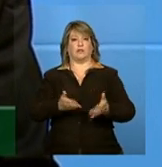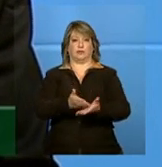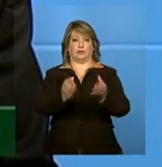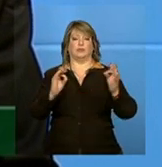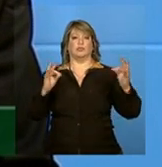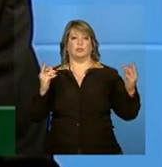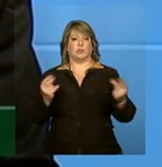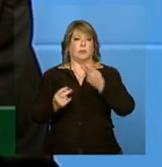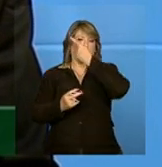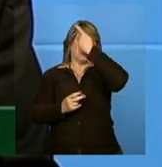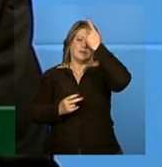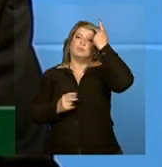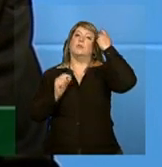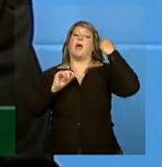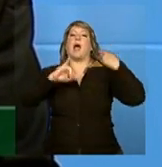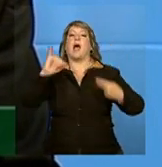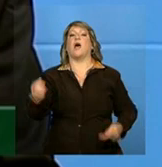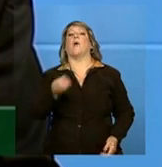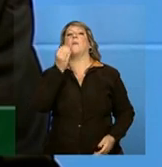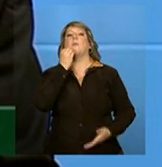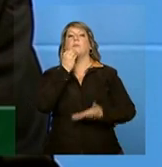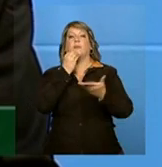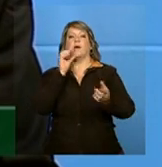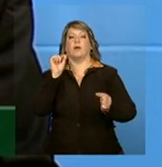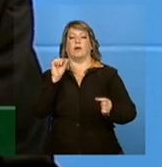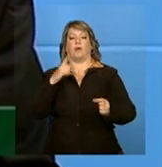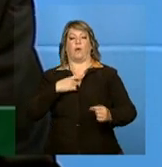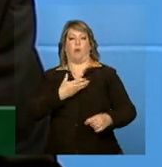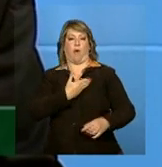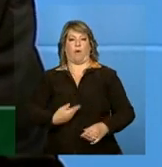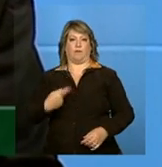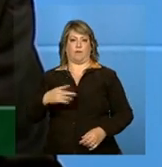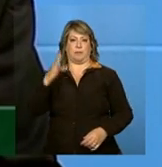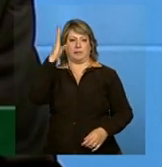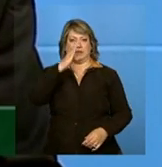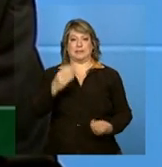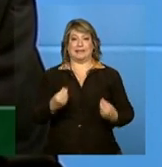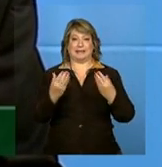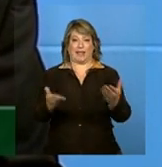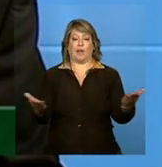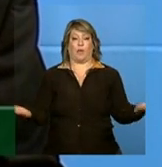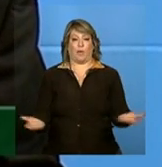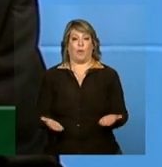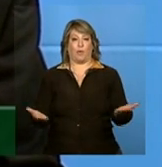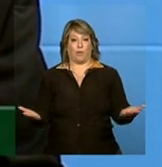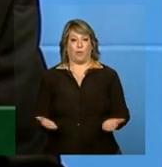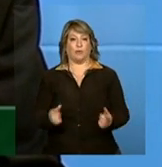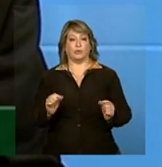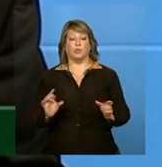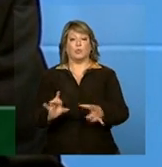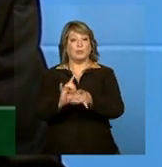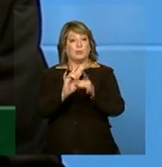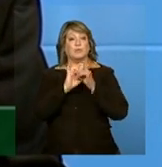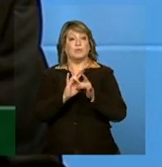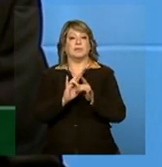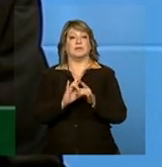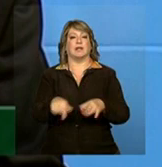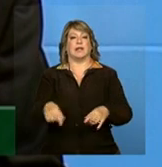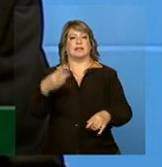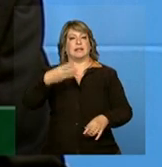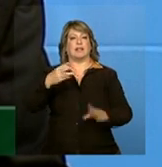aqui presentes para que, aproveitando a oportunidade que o governo do Brasil fornece hoje, para que, unidos nessa